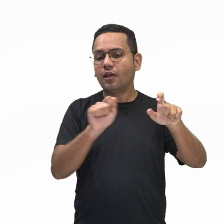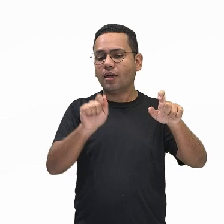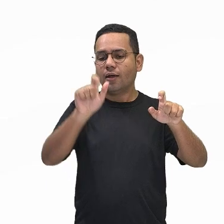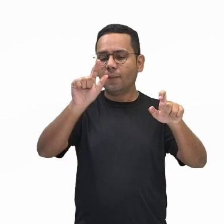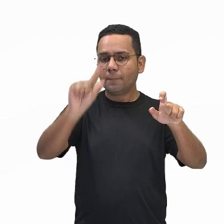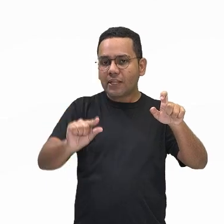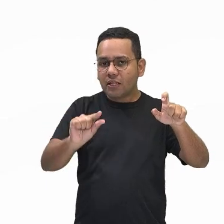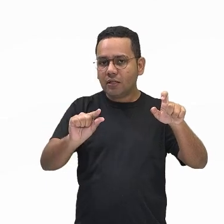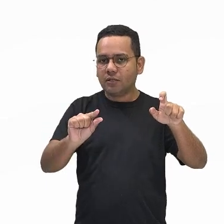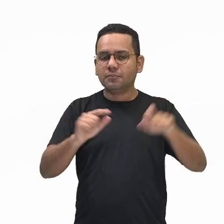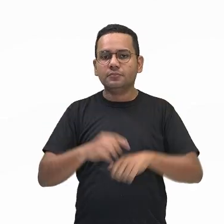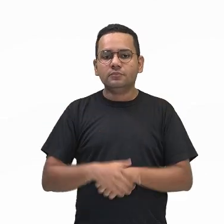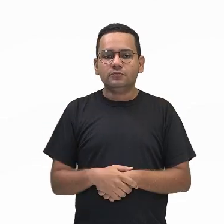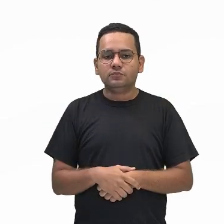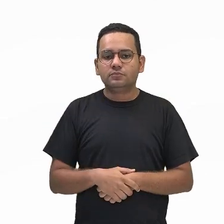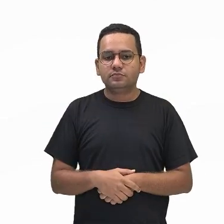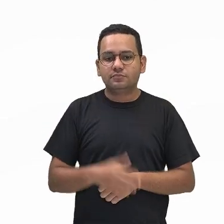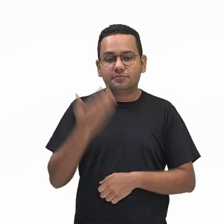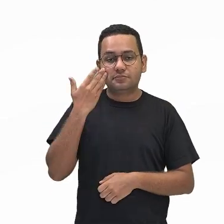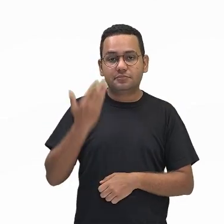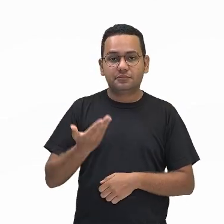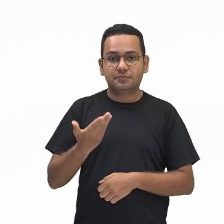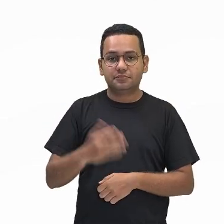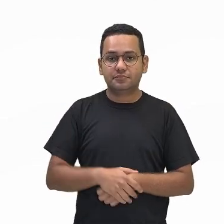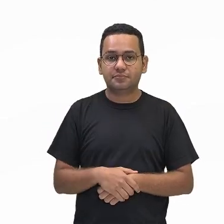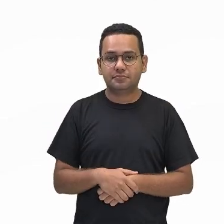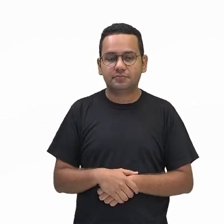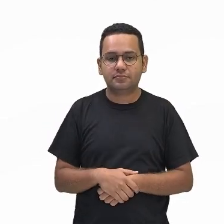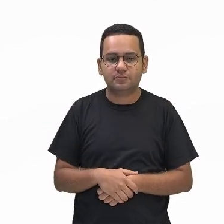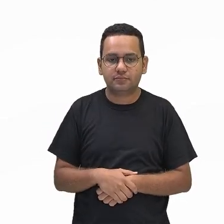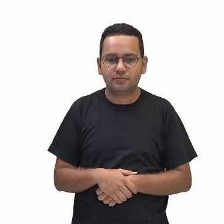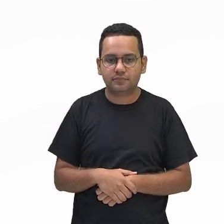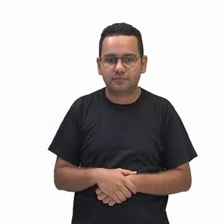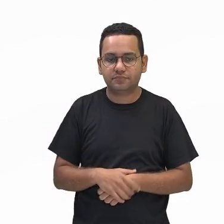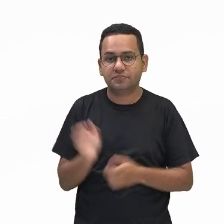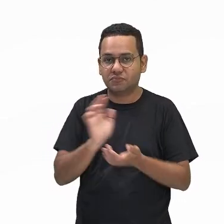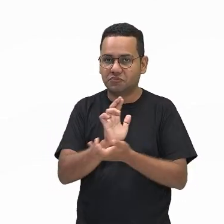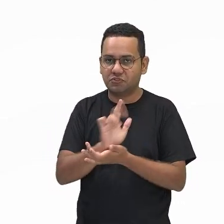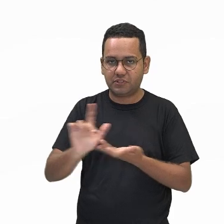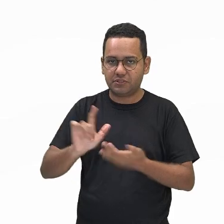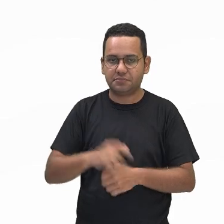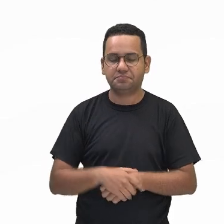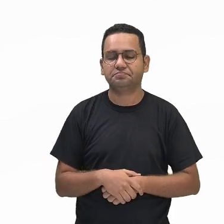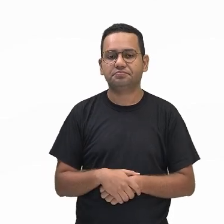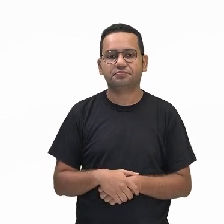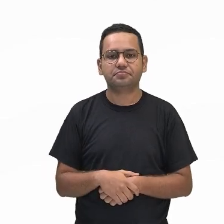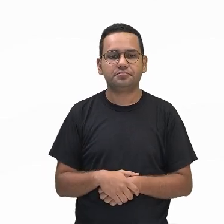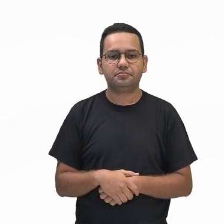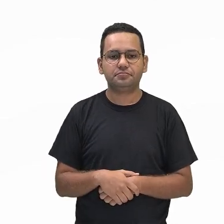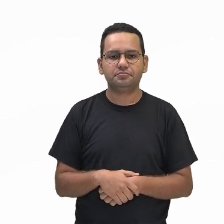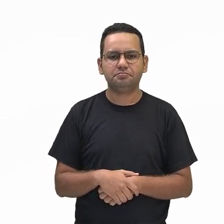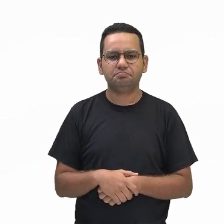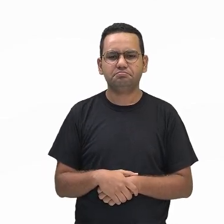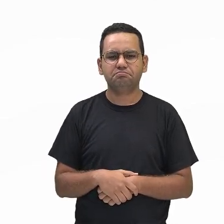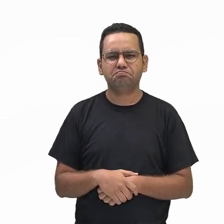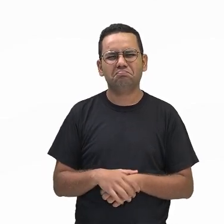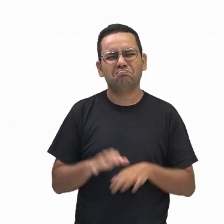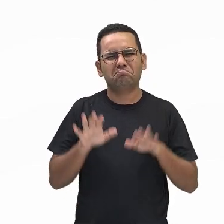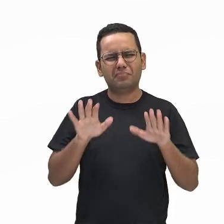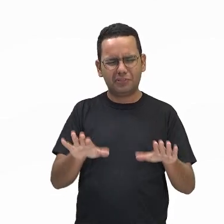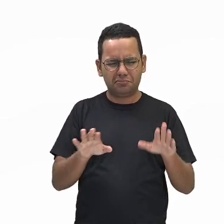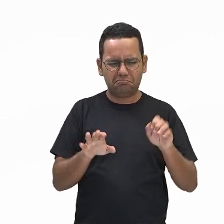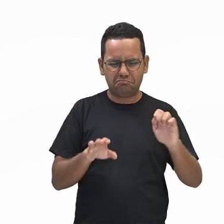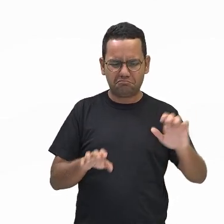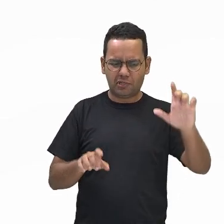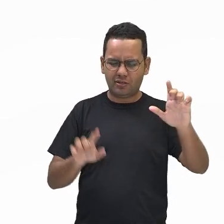gente diz azinho. Bzão ou bezinho, czão ou czinho e assim por diante. E como que a gente vai saber a diferença entre eles?